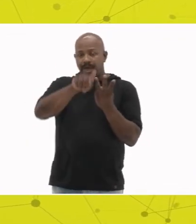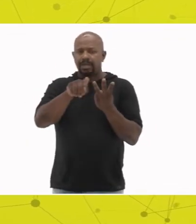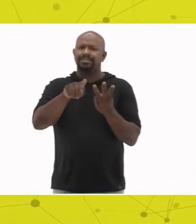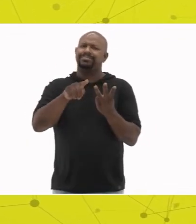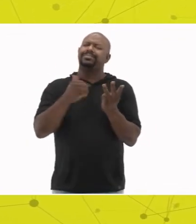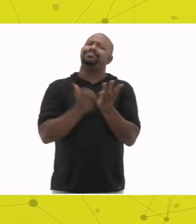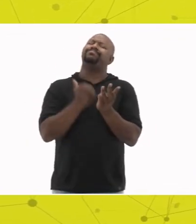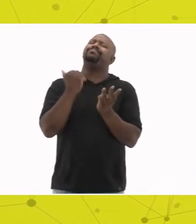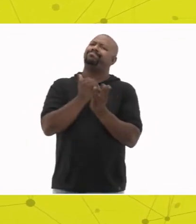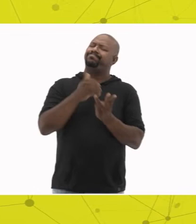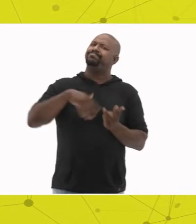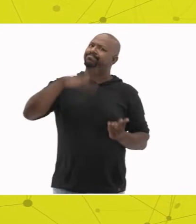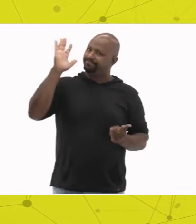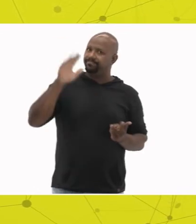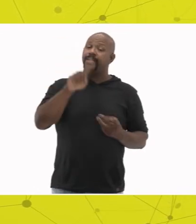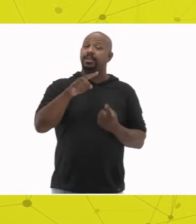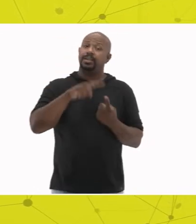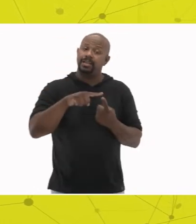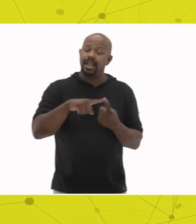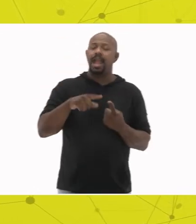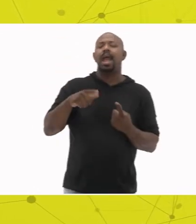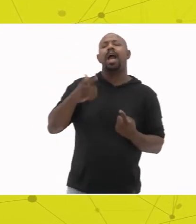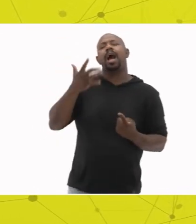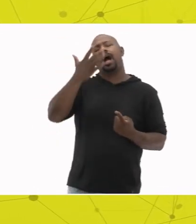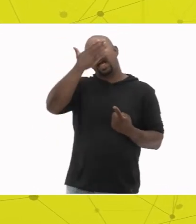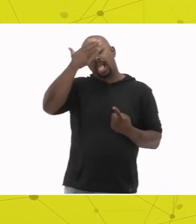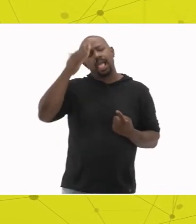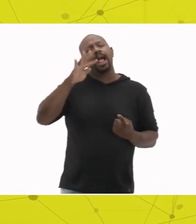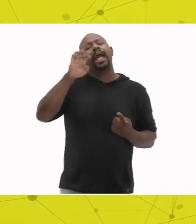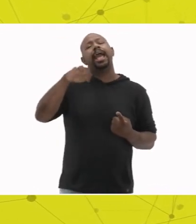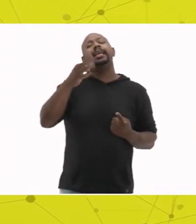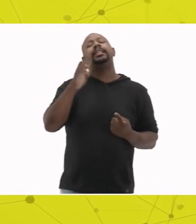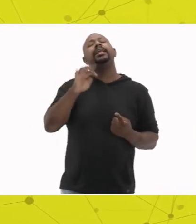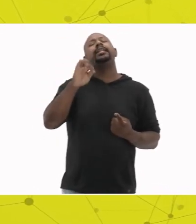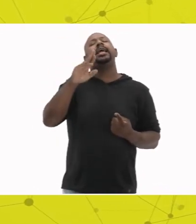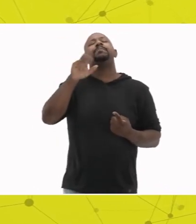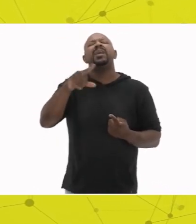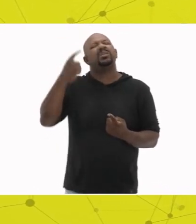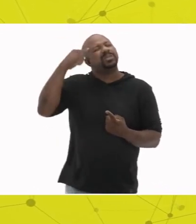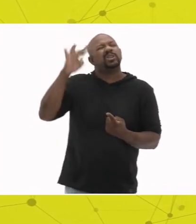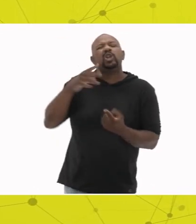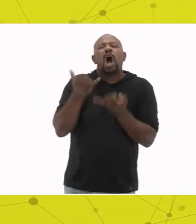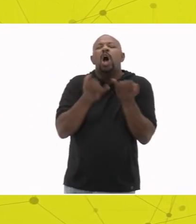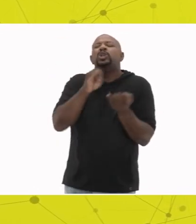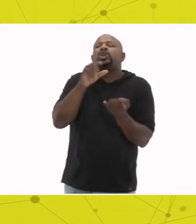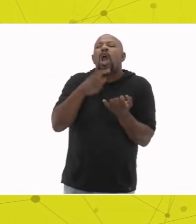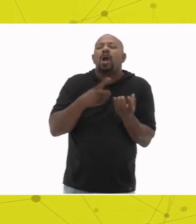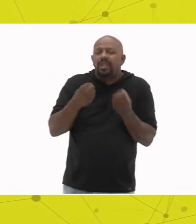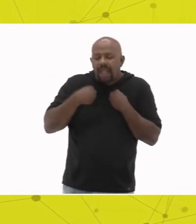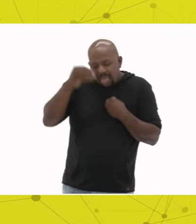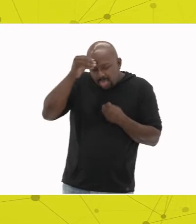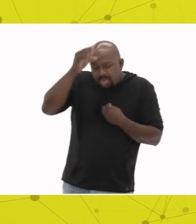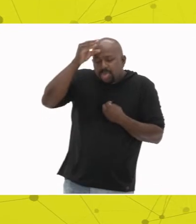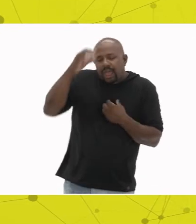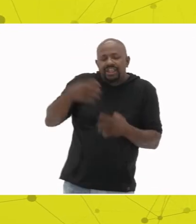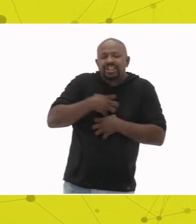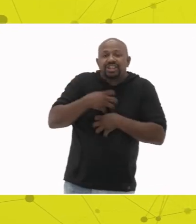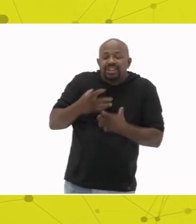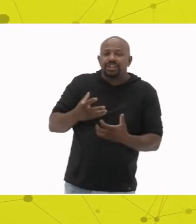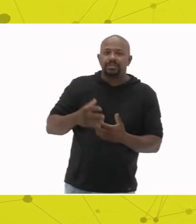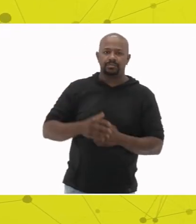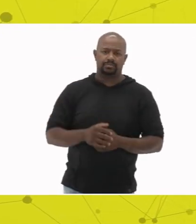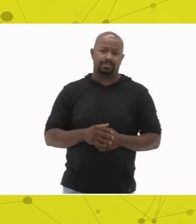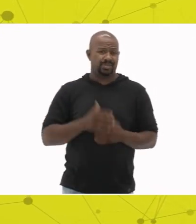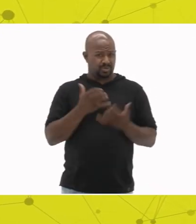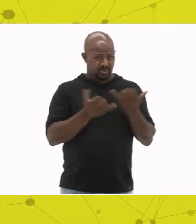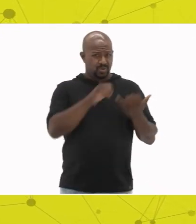diferença está além do que têm em comum. A noção de que entretenimento é um excelente conjunto de tijolinhos para a construção do conhecimento e produção de